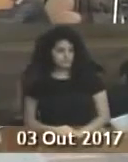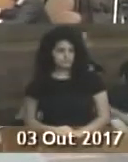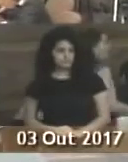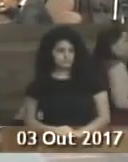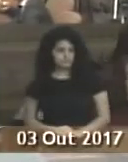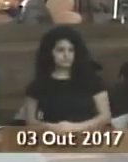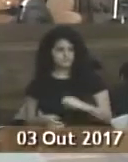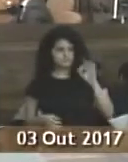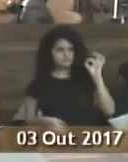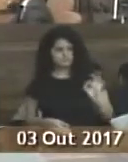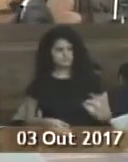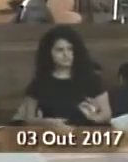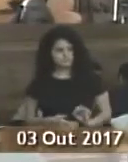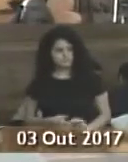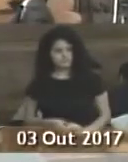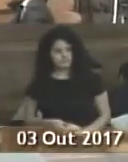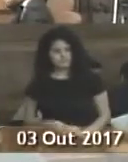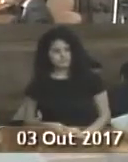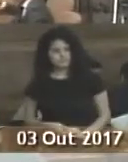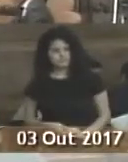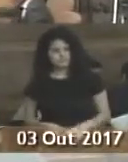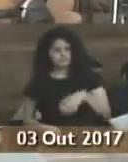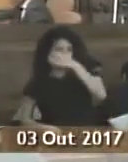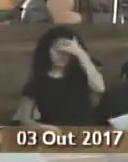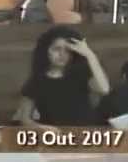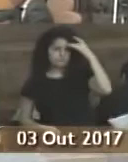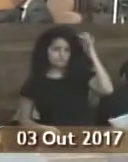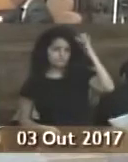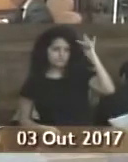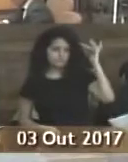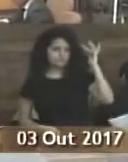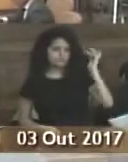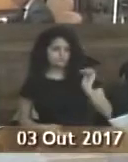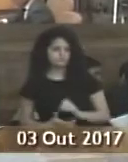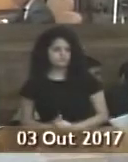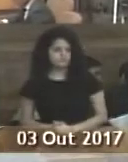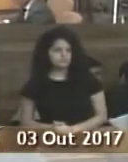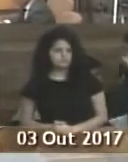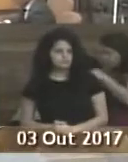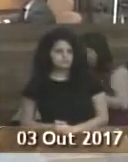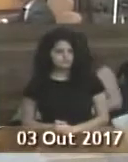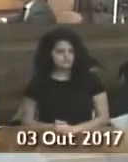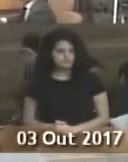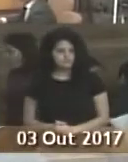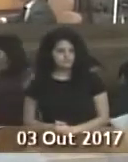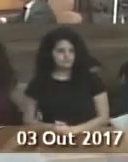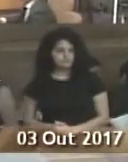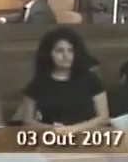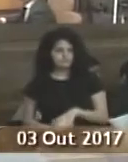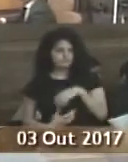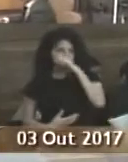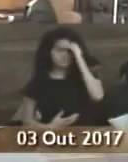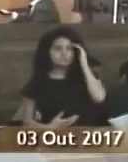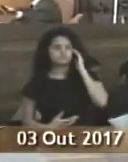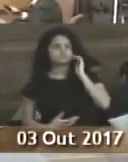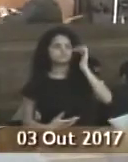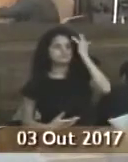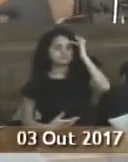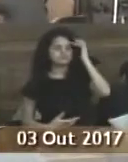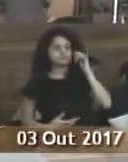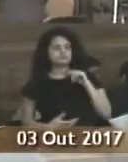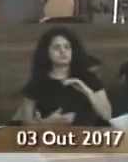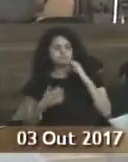Com certeza, acaba as pessoas achando que alguns tipos de eles acham que ser artista, coisa e